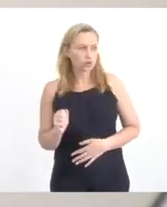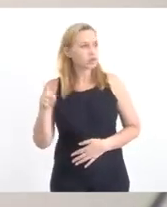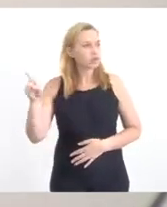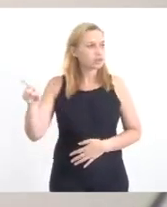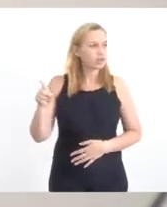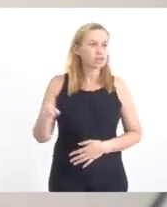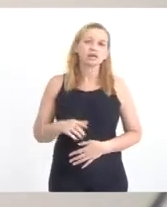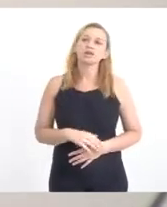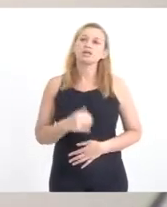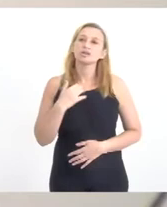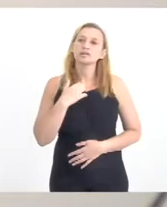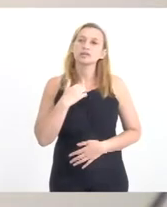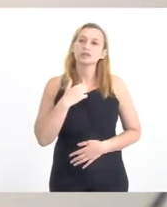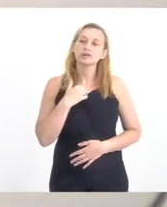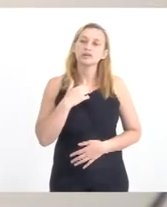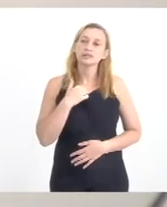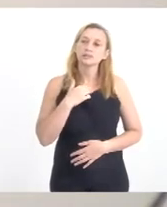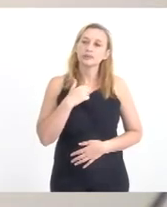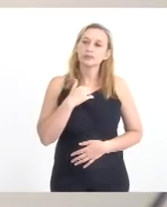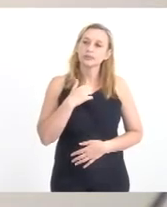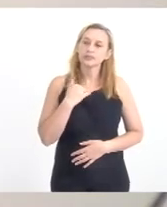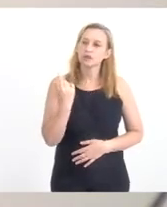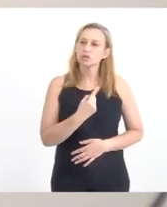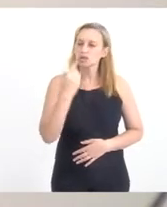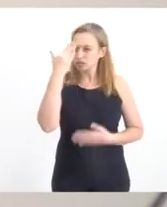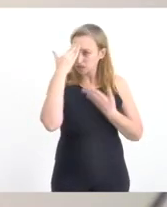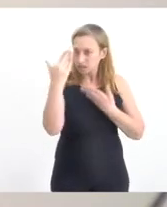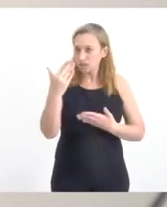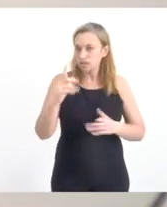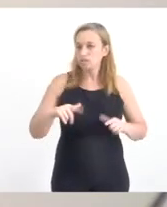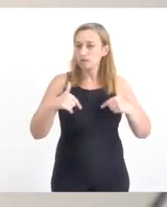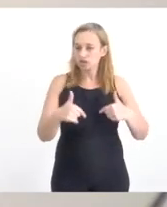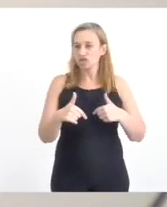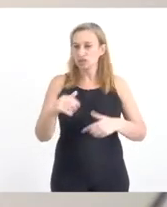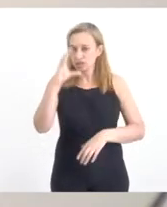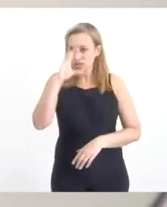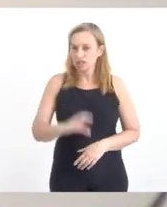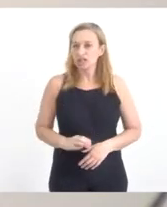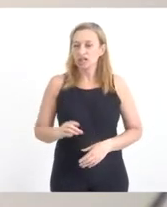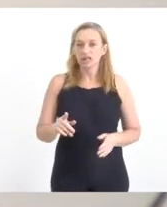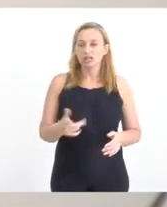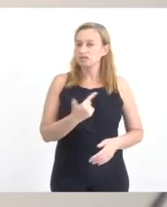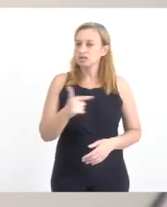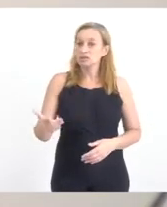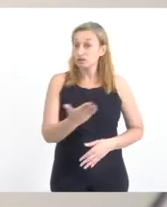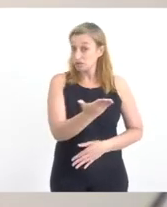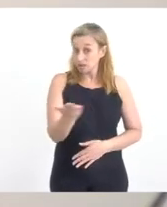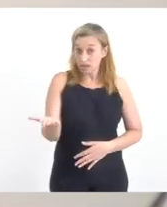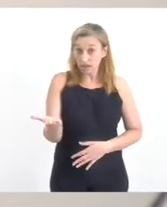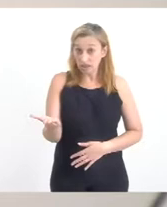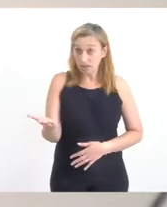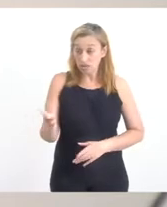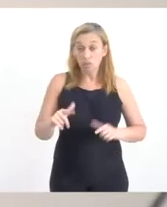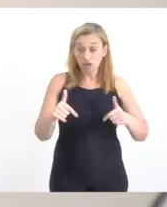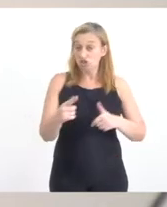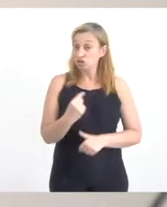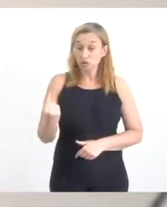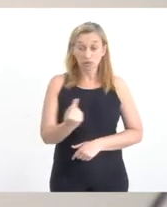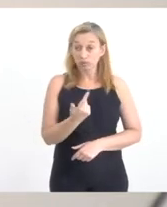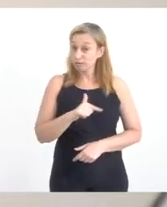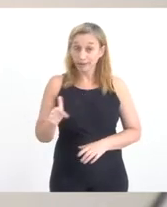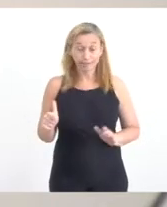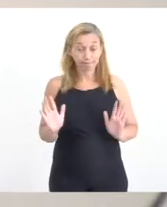eu Cristo entender o nosso agradecimento como Ação da Cidadania Porque sem vocês atuação da ação da cidadania não